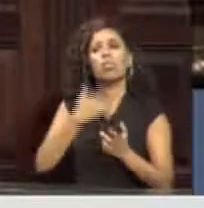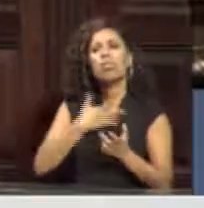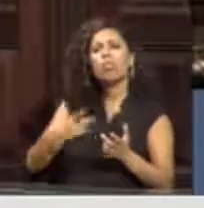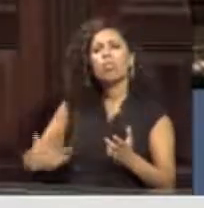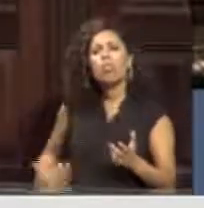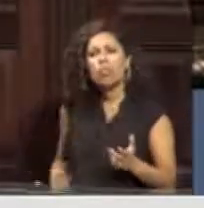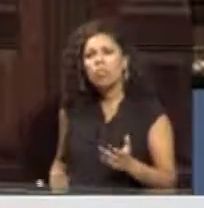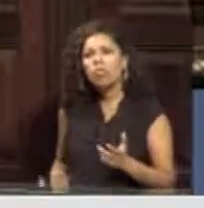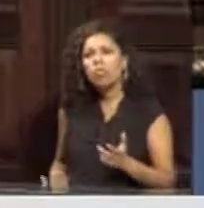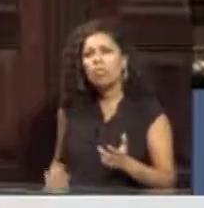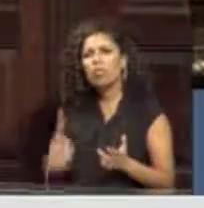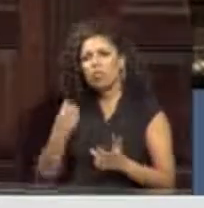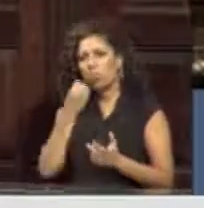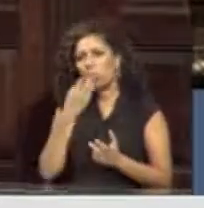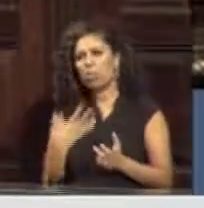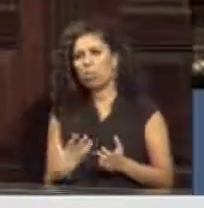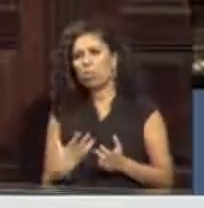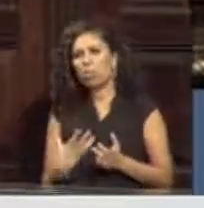opção